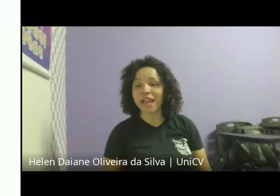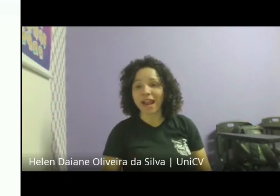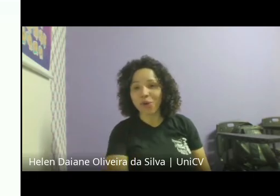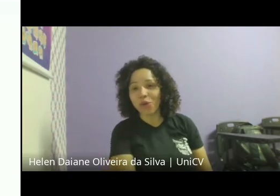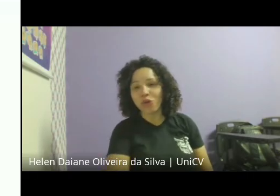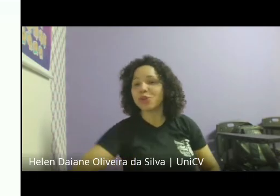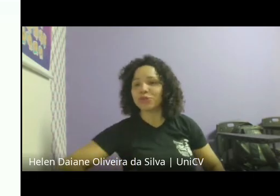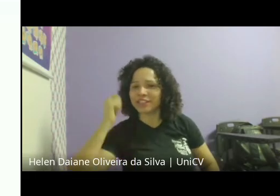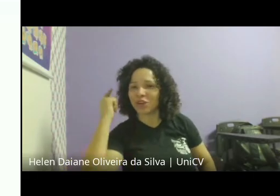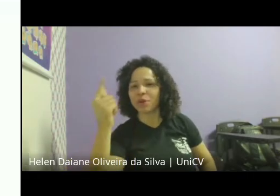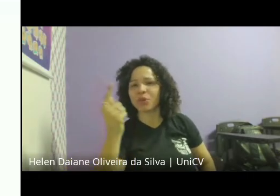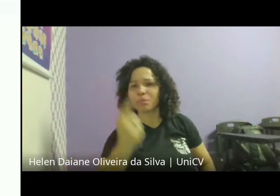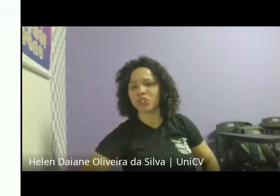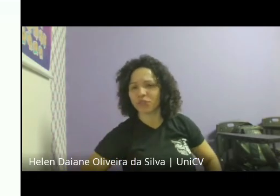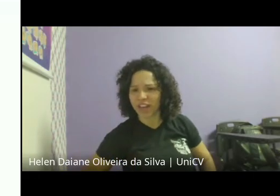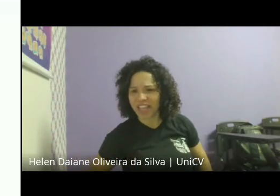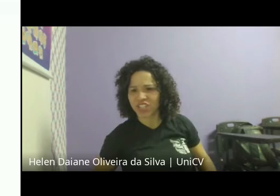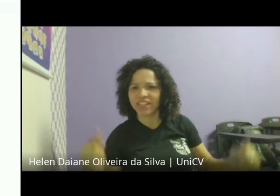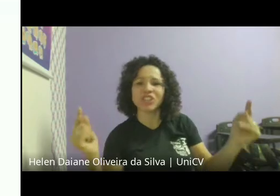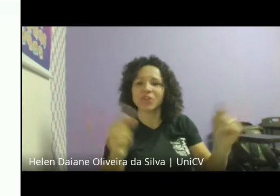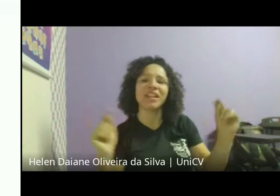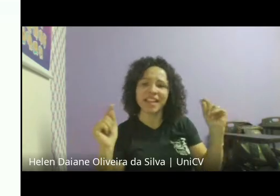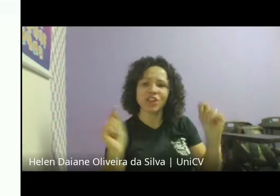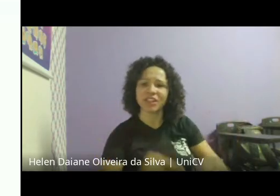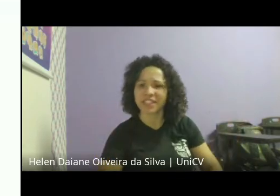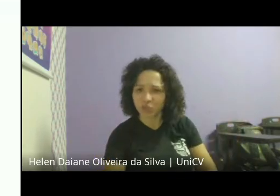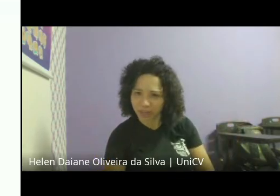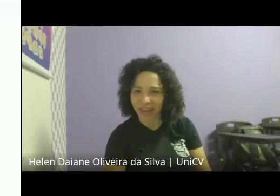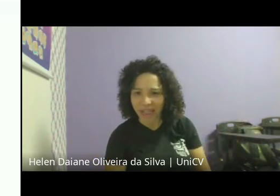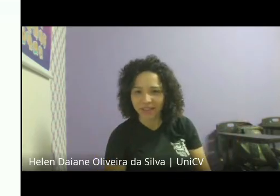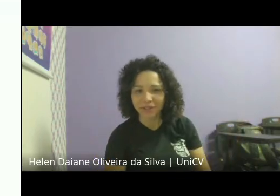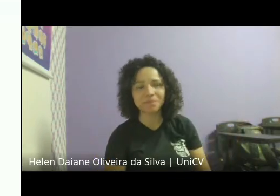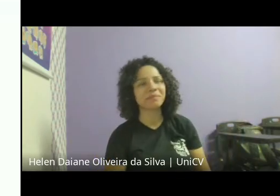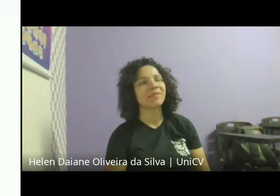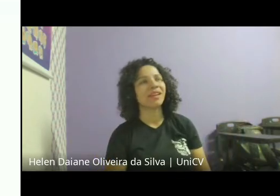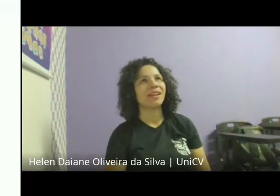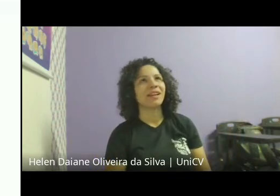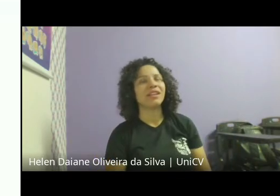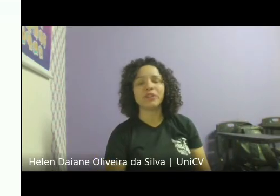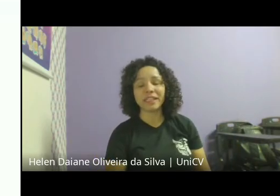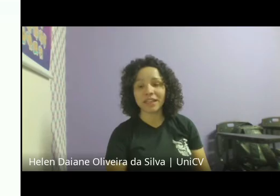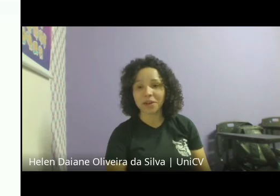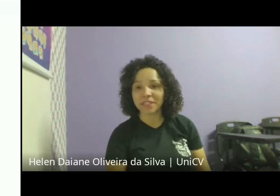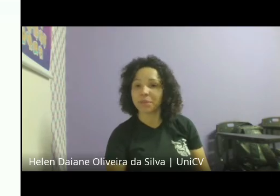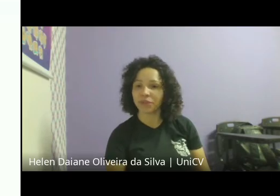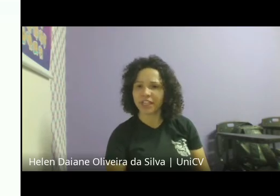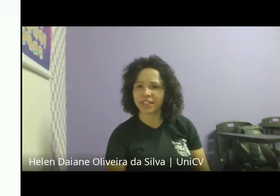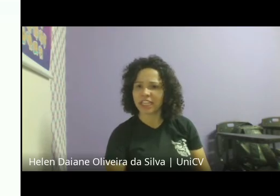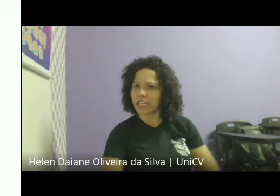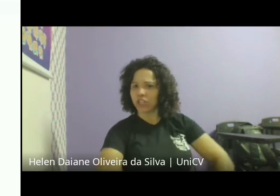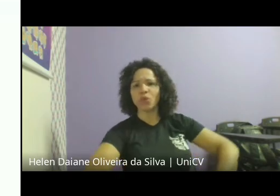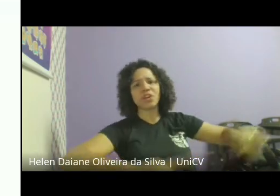Distrito Federal, o governo está cobrando um imposto diferente, já vem descontado na nota fiscal do mercado. E eu falei, não, sempre